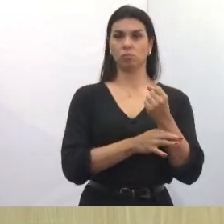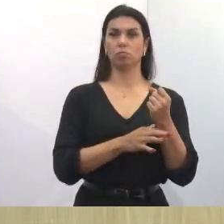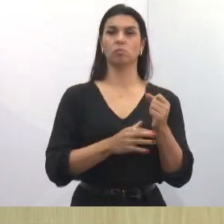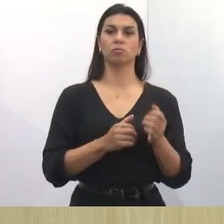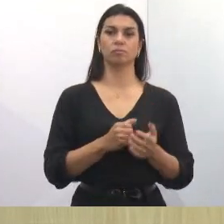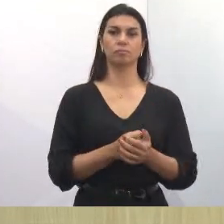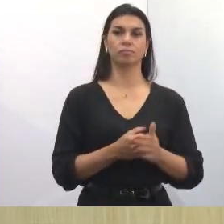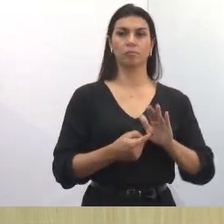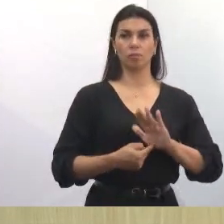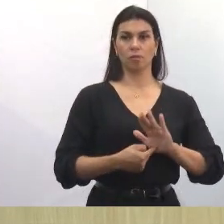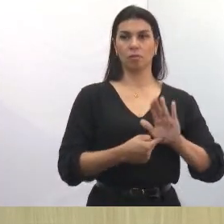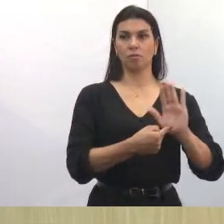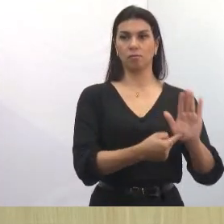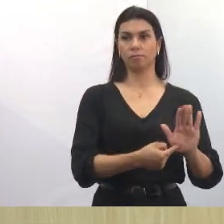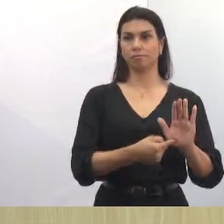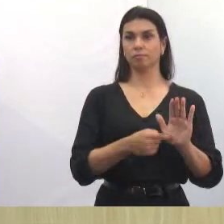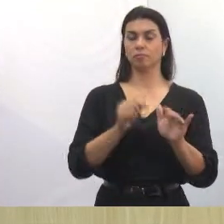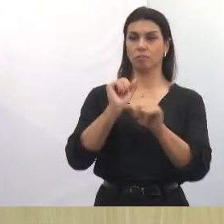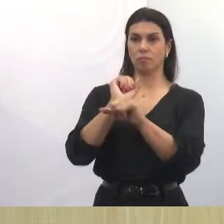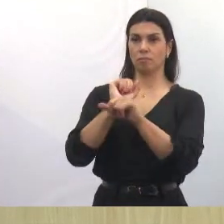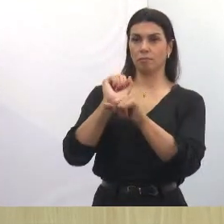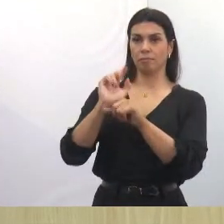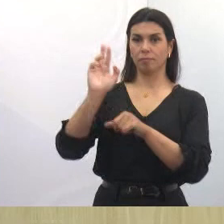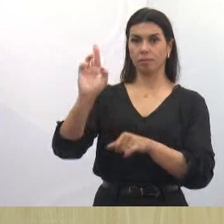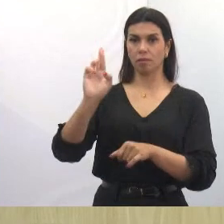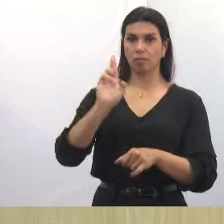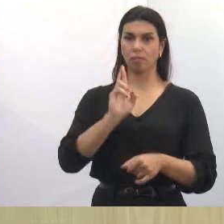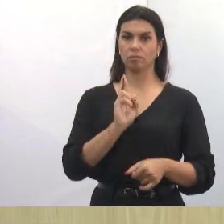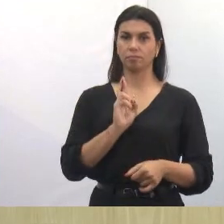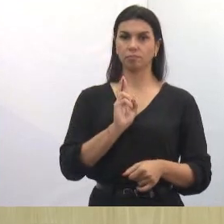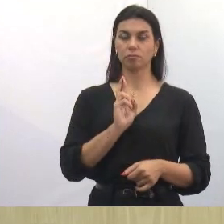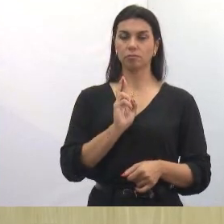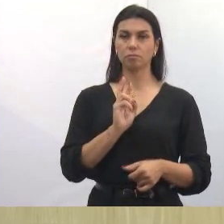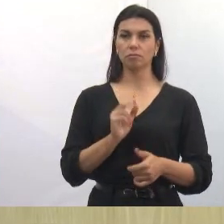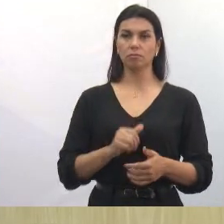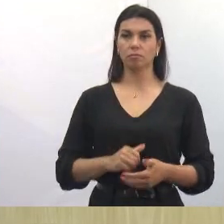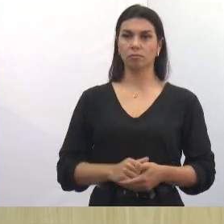dos munícipes? Aguardo a manifestação.